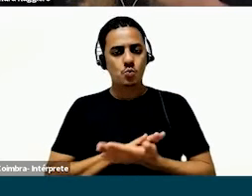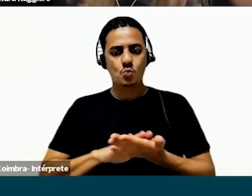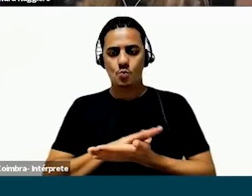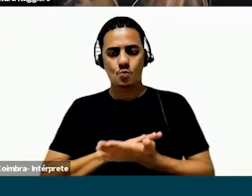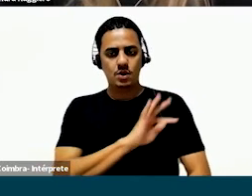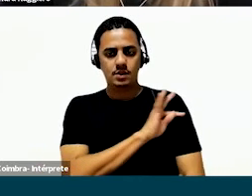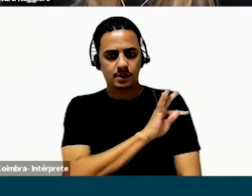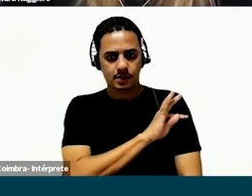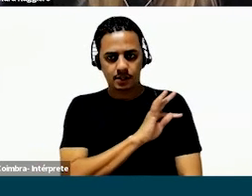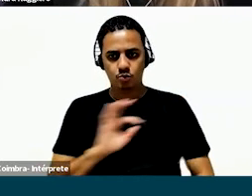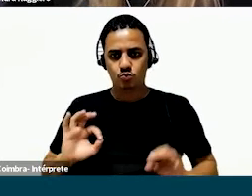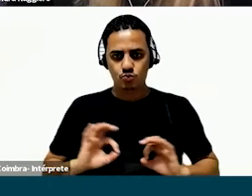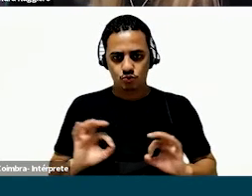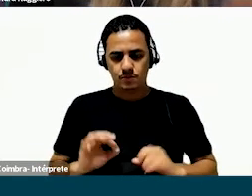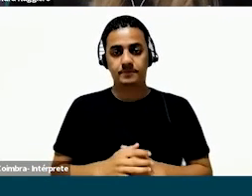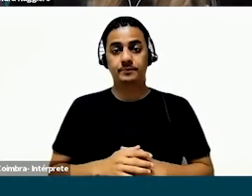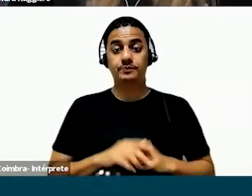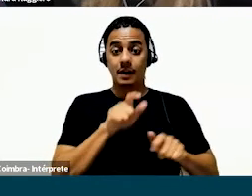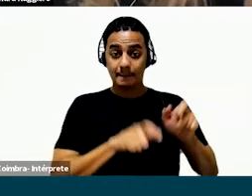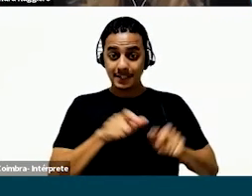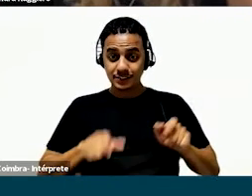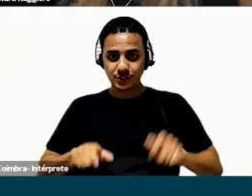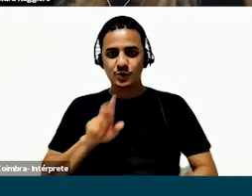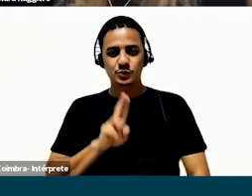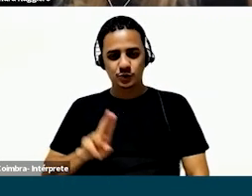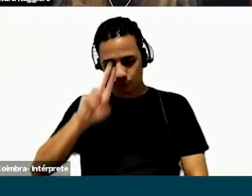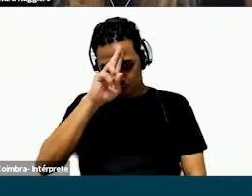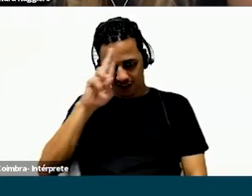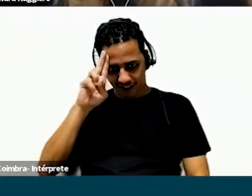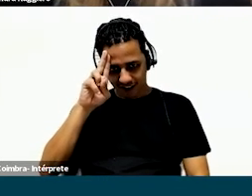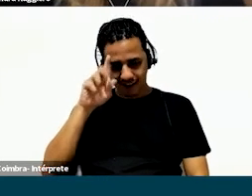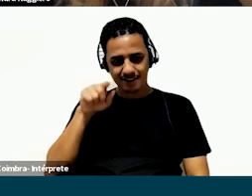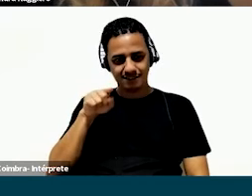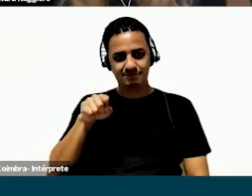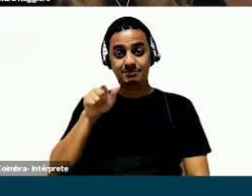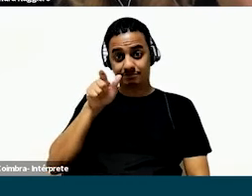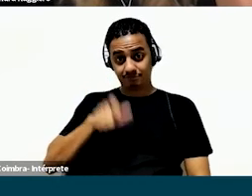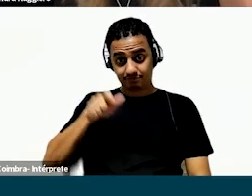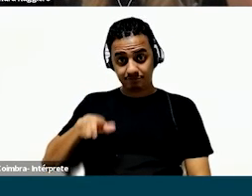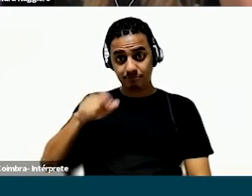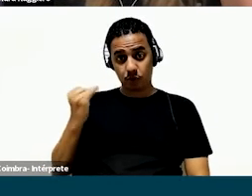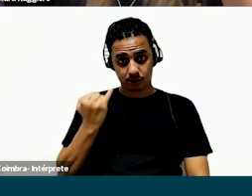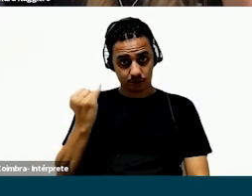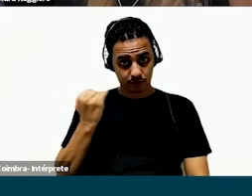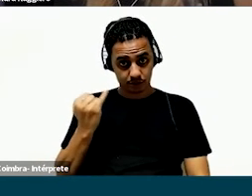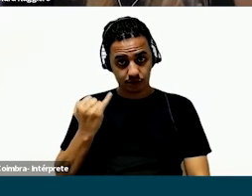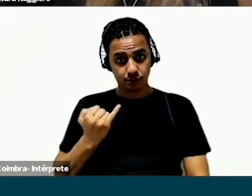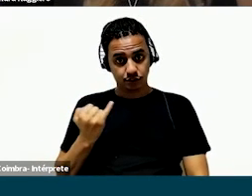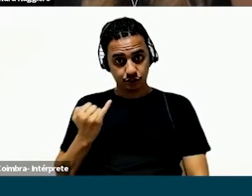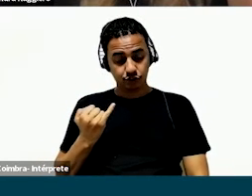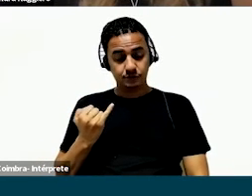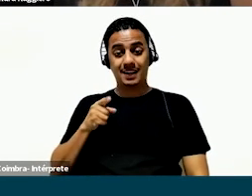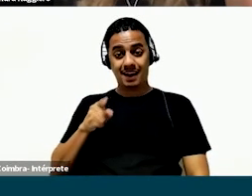técnicas ou não técnicas, e essas usuárias, importante essa informação, essas